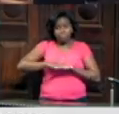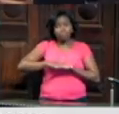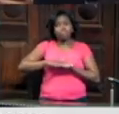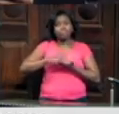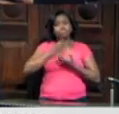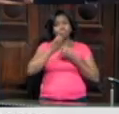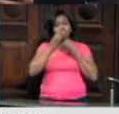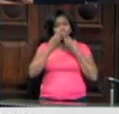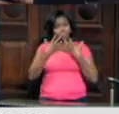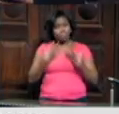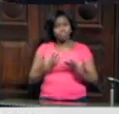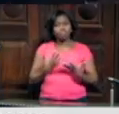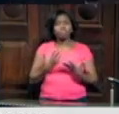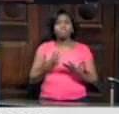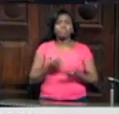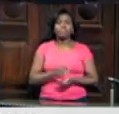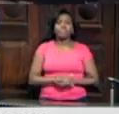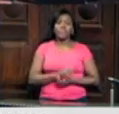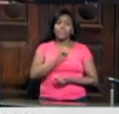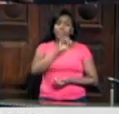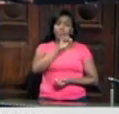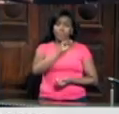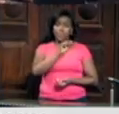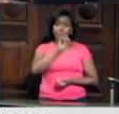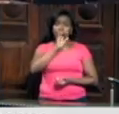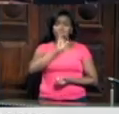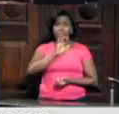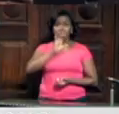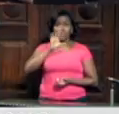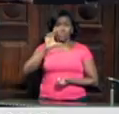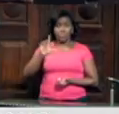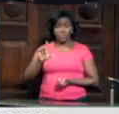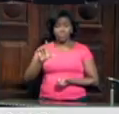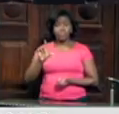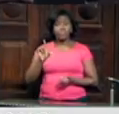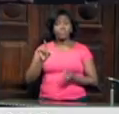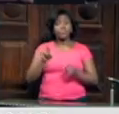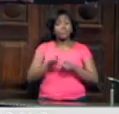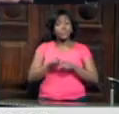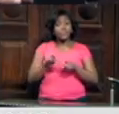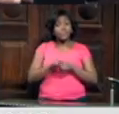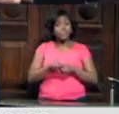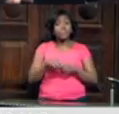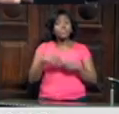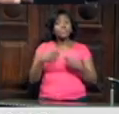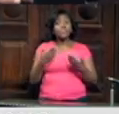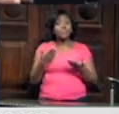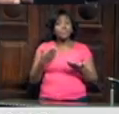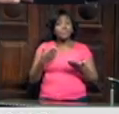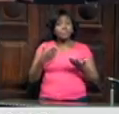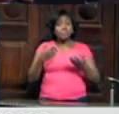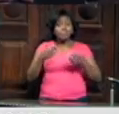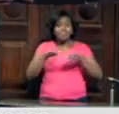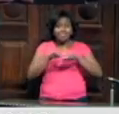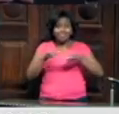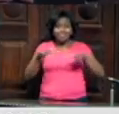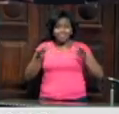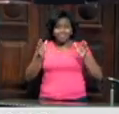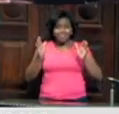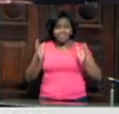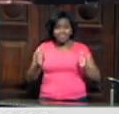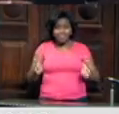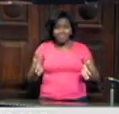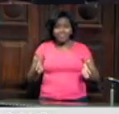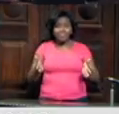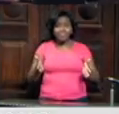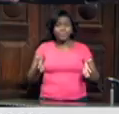Academia Carioca de Letras, cumprimentando de imediato esta mesa de excelência, uma mesa,